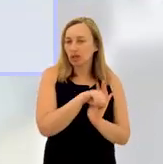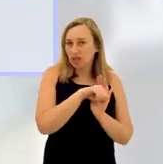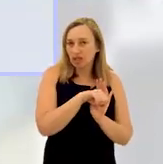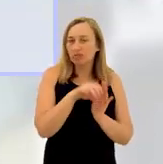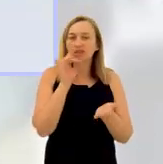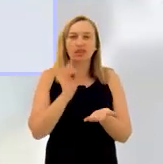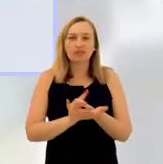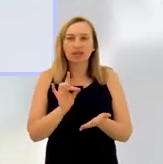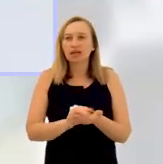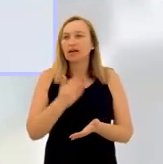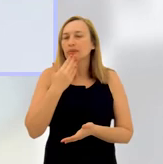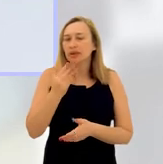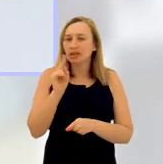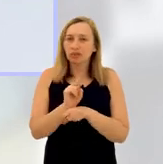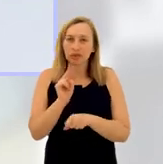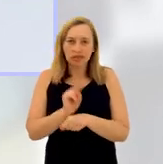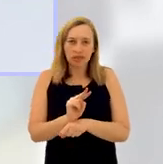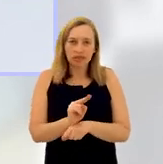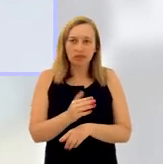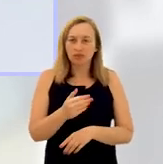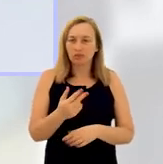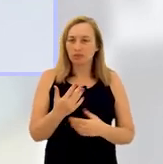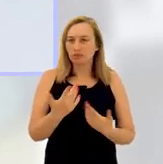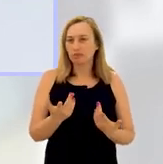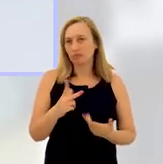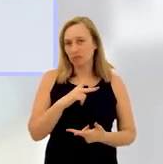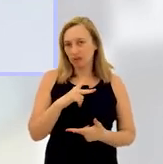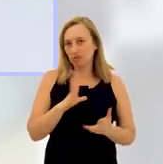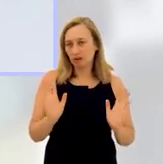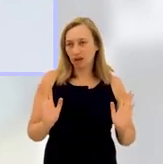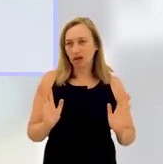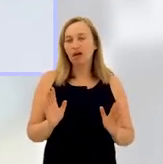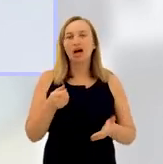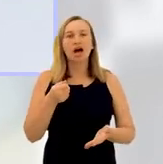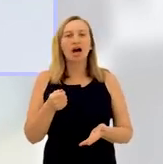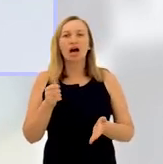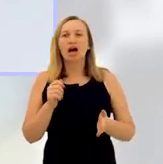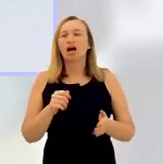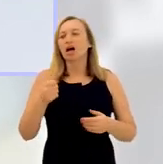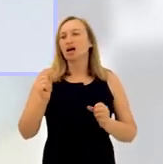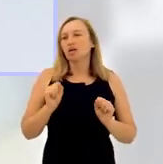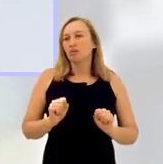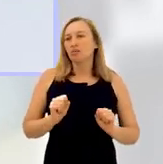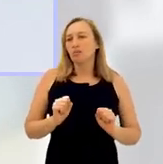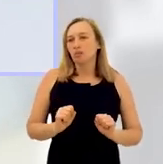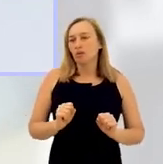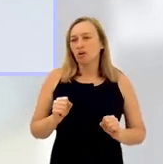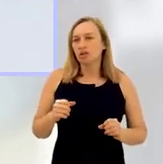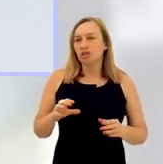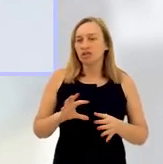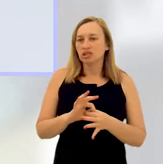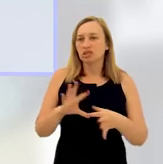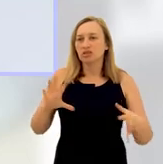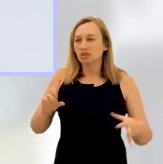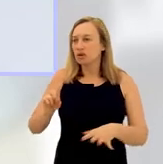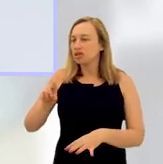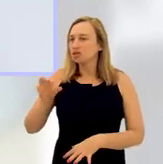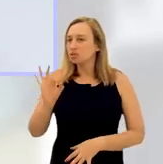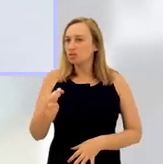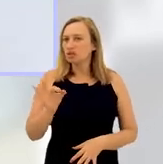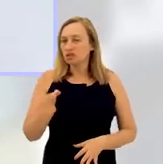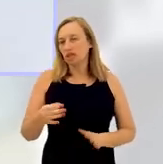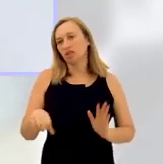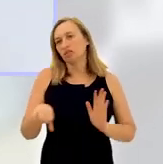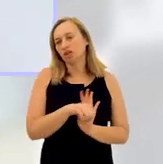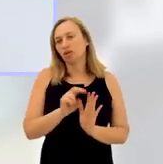crime, na verdade, para que ela faça um pedido de medida protetiva. A ordem de proteção pode vir desvinculada